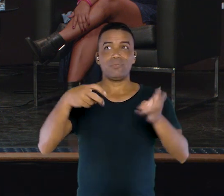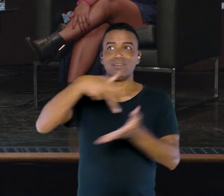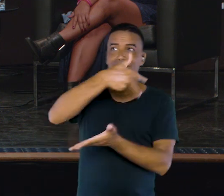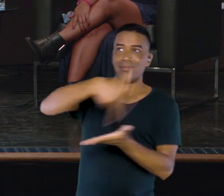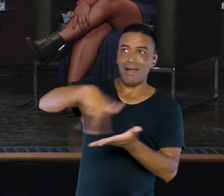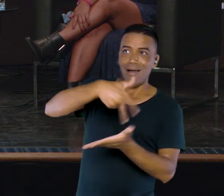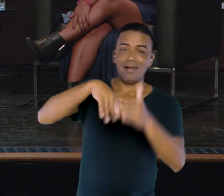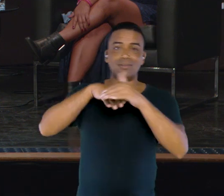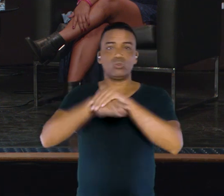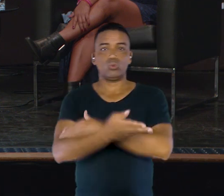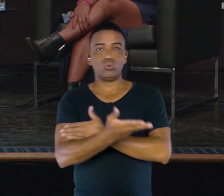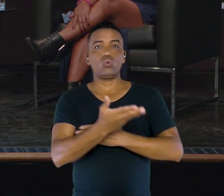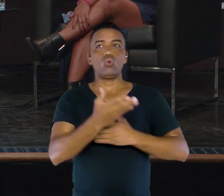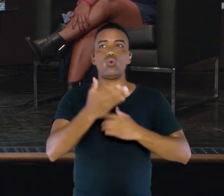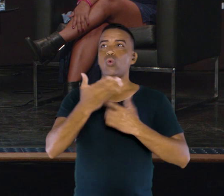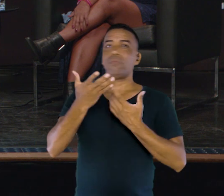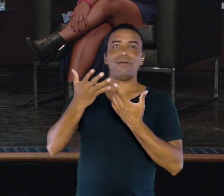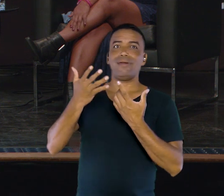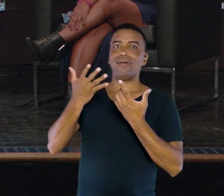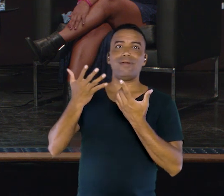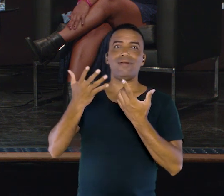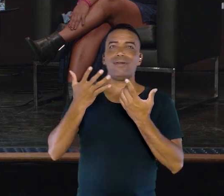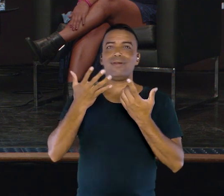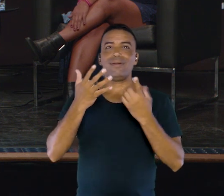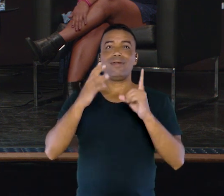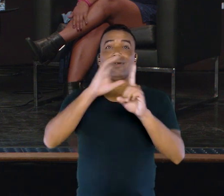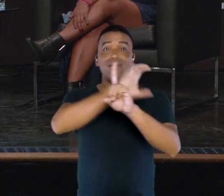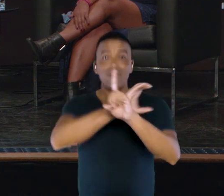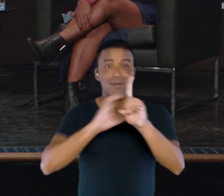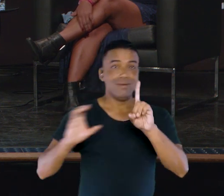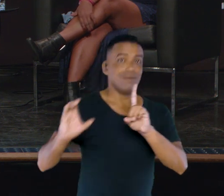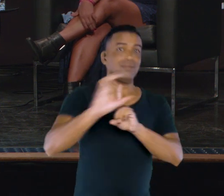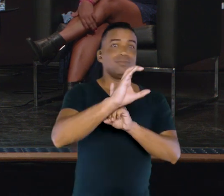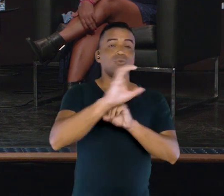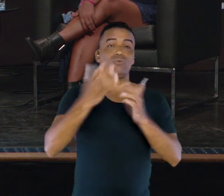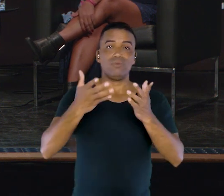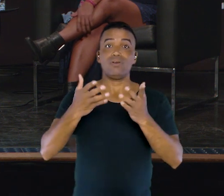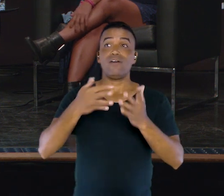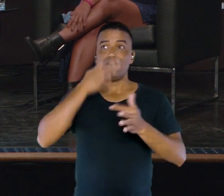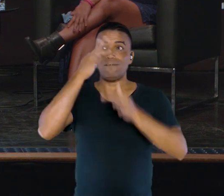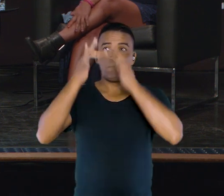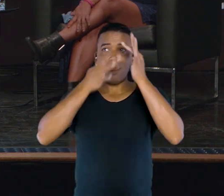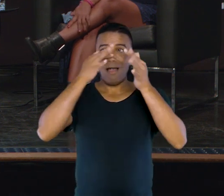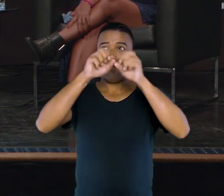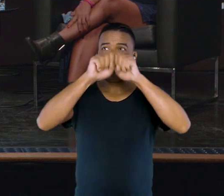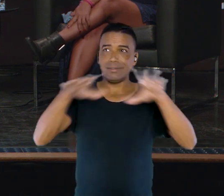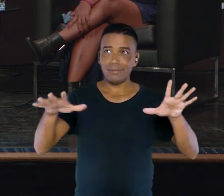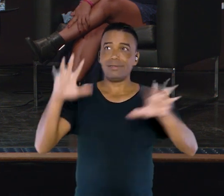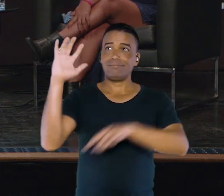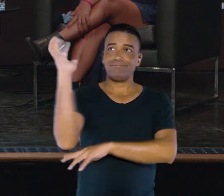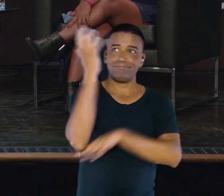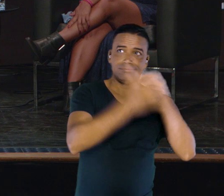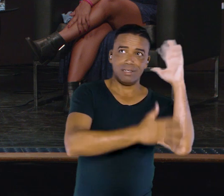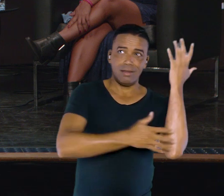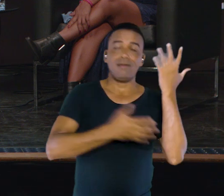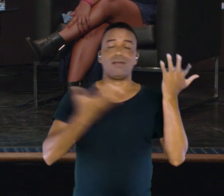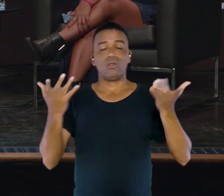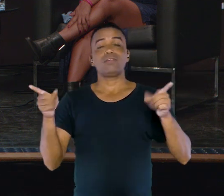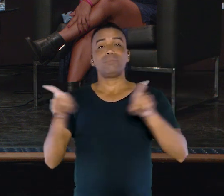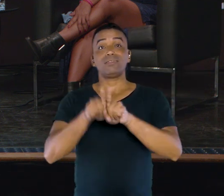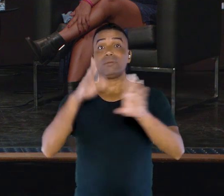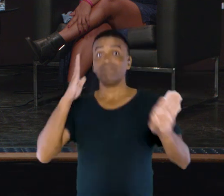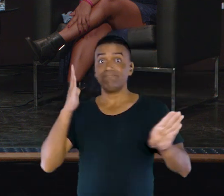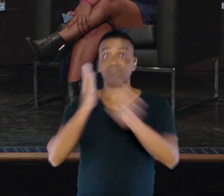das danças, dos costumes, dos rituais, né? Então a gente está falando das plantas, mas também do impacto que isso tem,